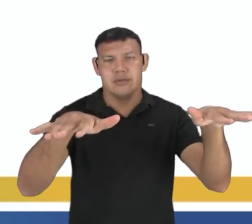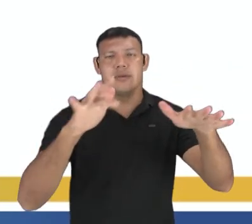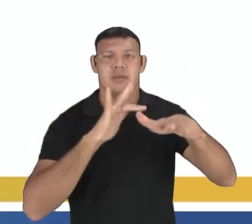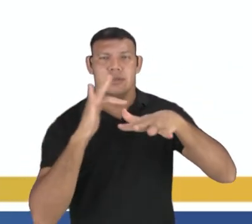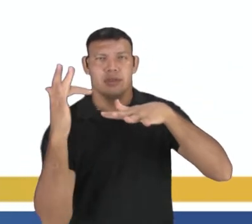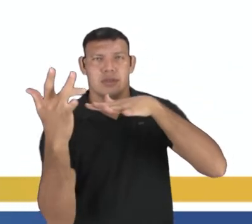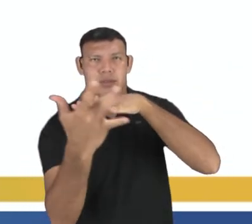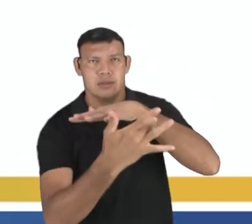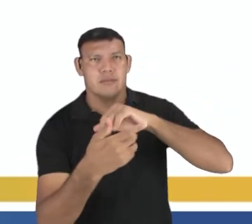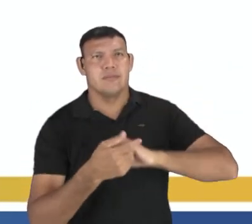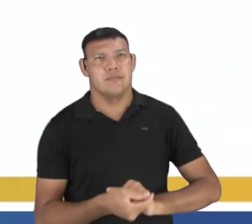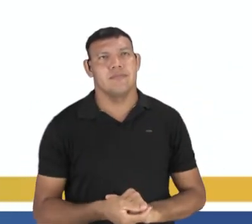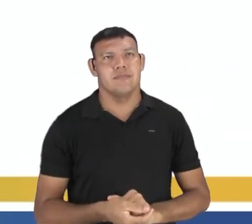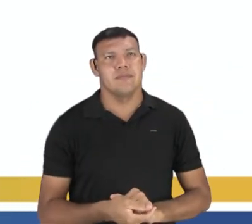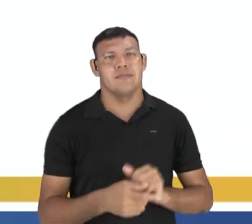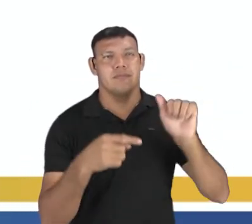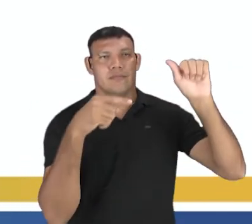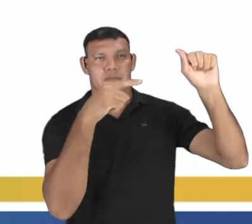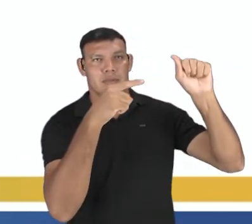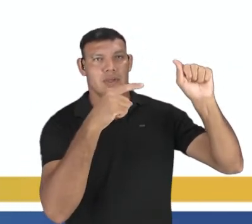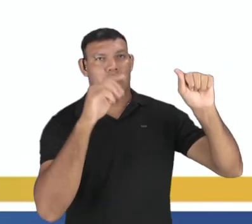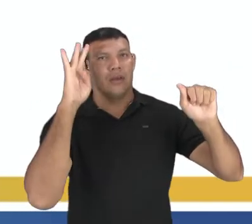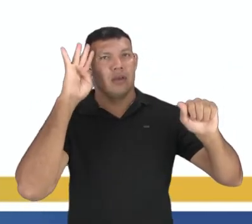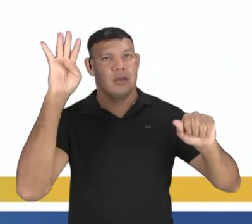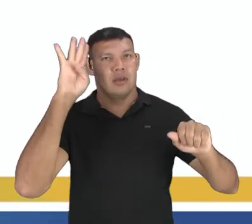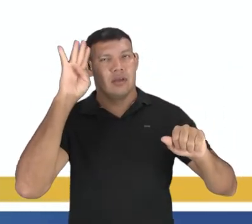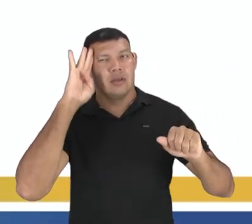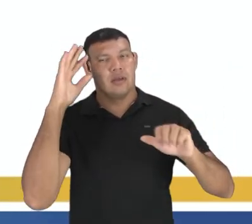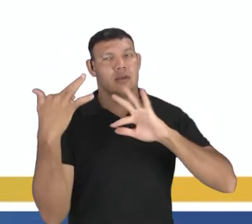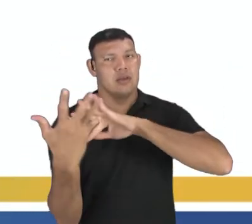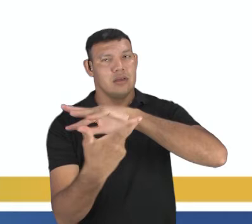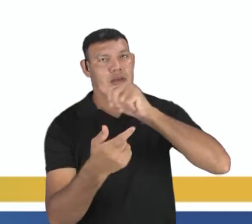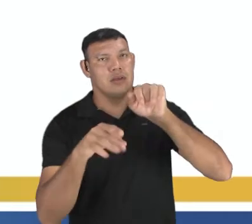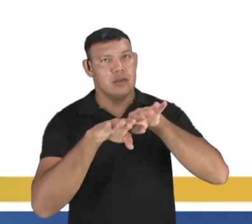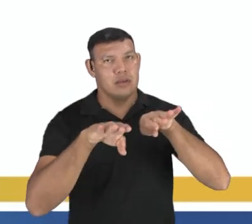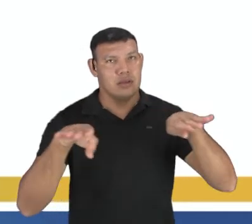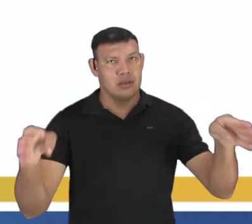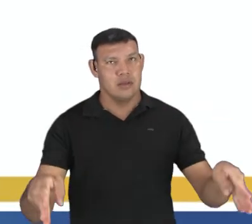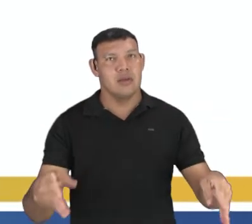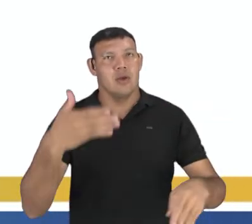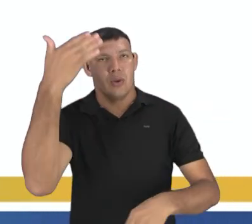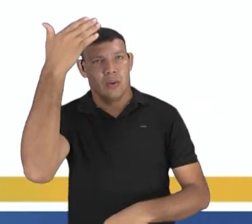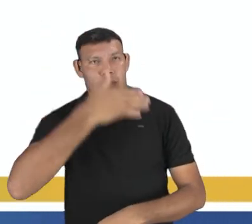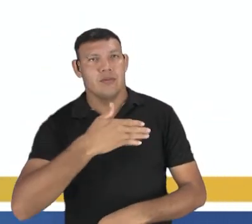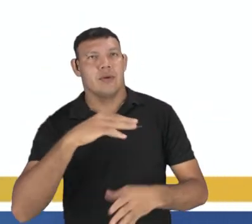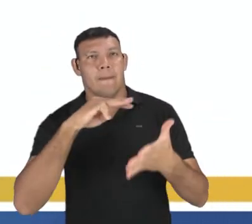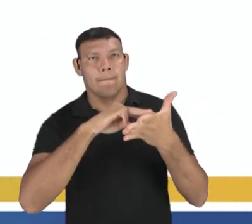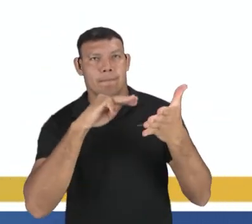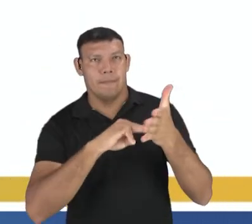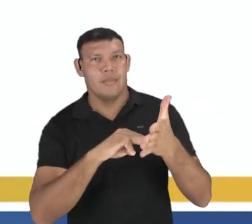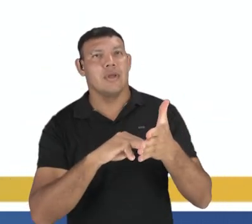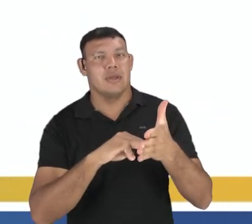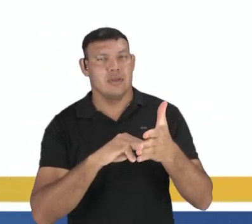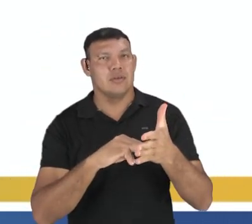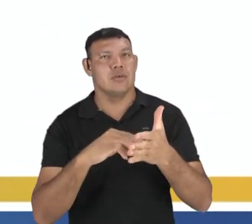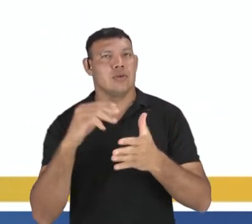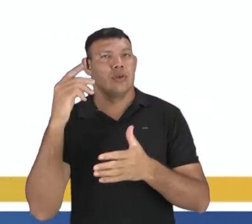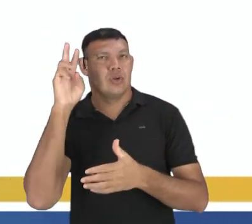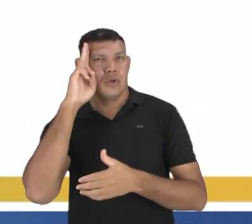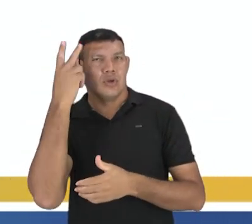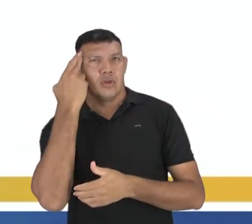a alternativa A, a teoria da Terra plana, já foi comprovada pelos métodos tradicionais da ciência. Não, a Terra plana é o resgate de uma